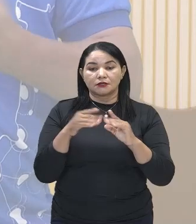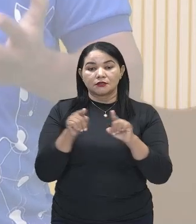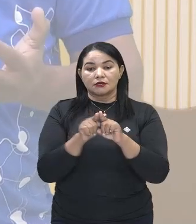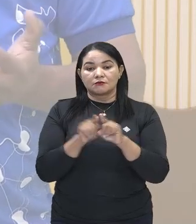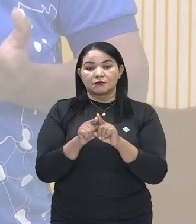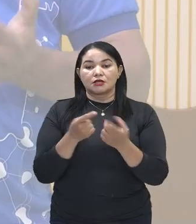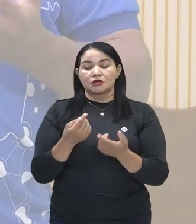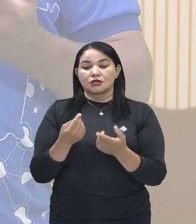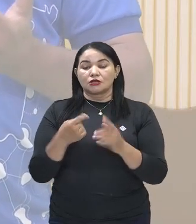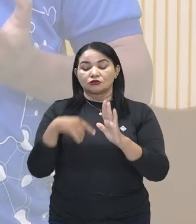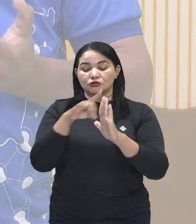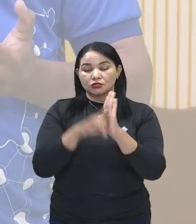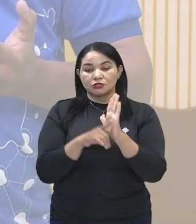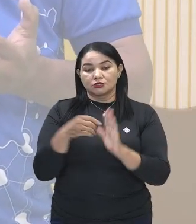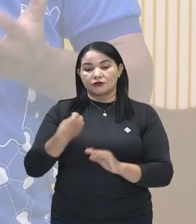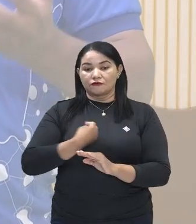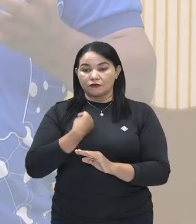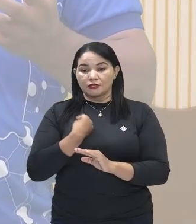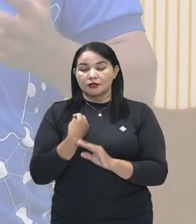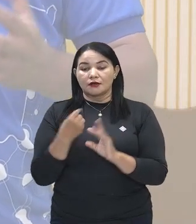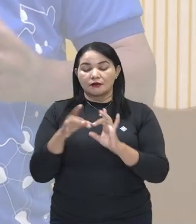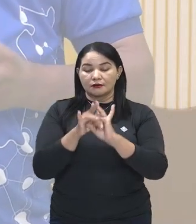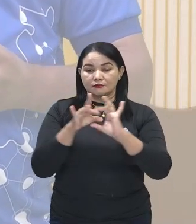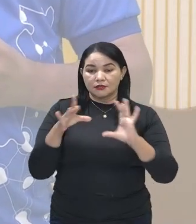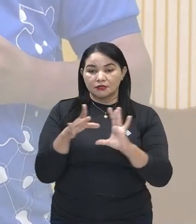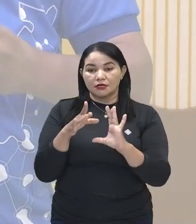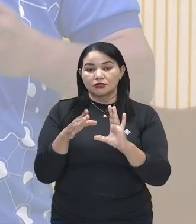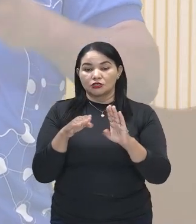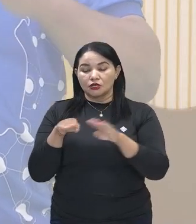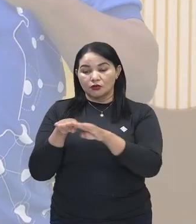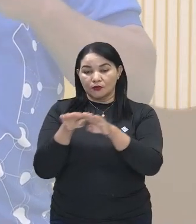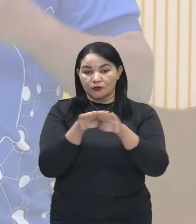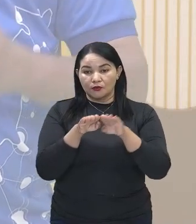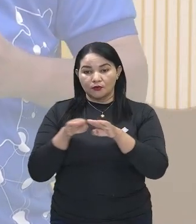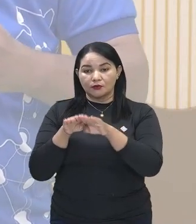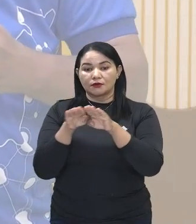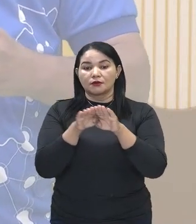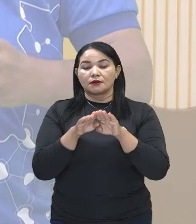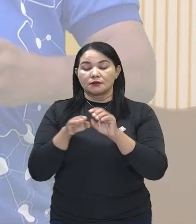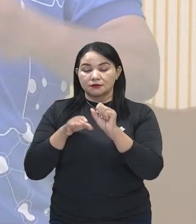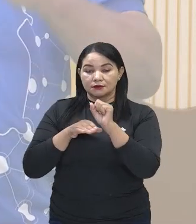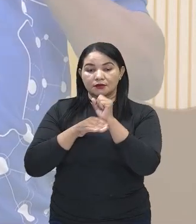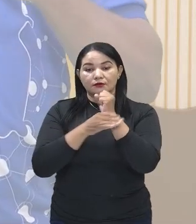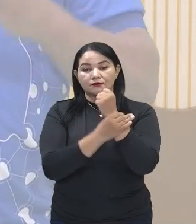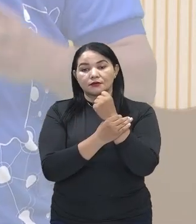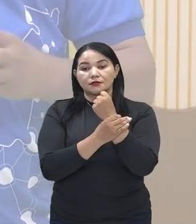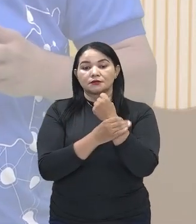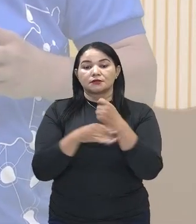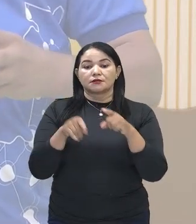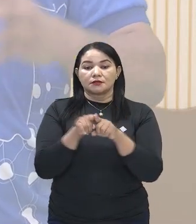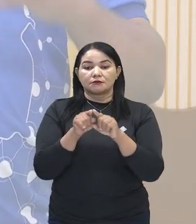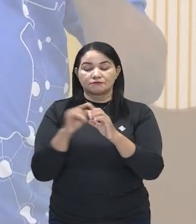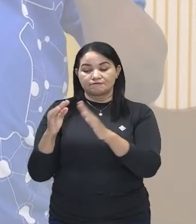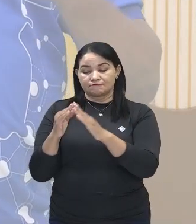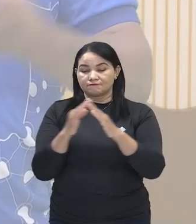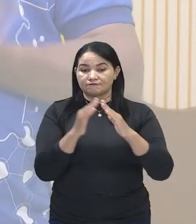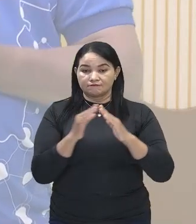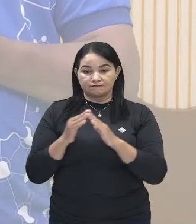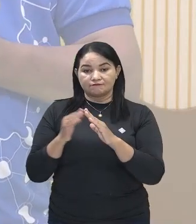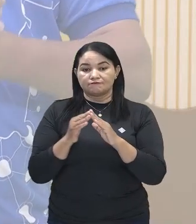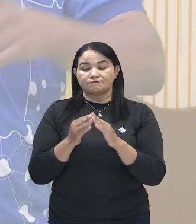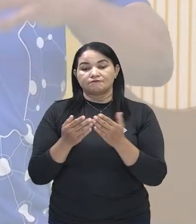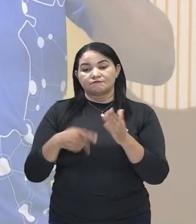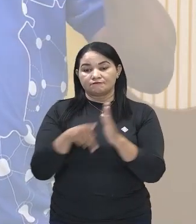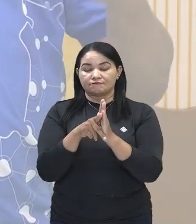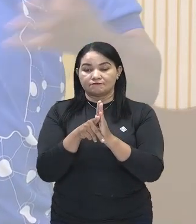direito à vida, à liberdade, à igualdade, à segurança e à propriedade. Então, o